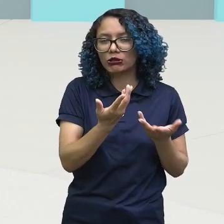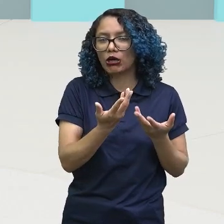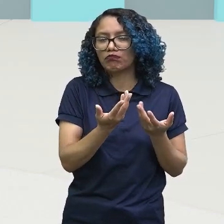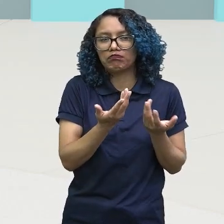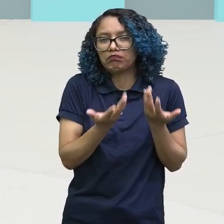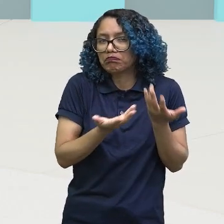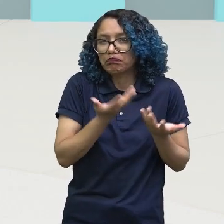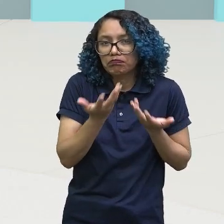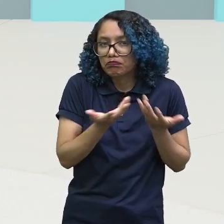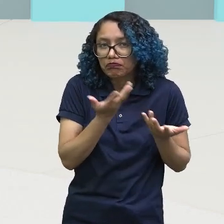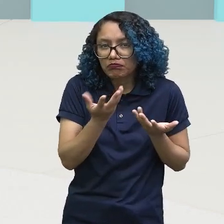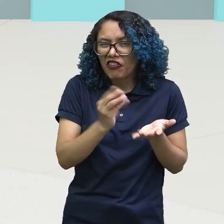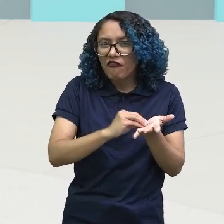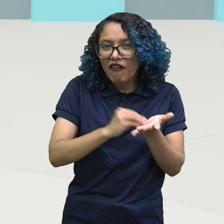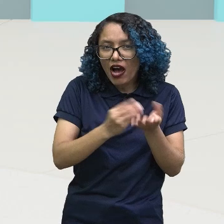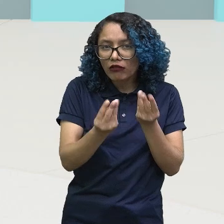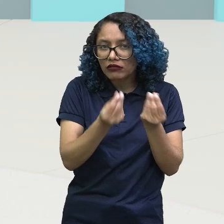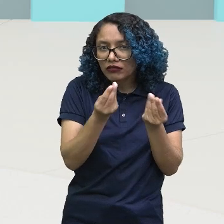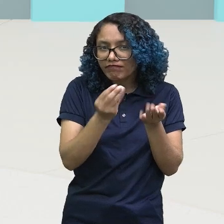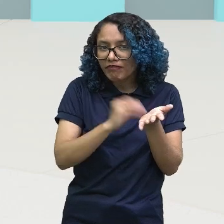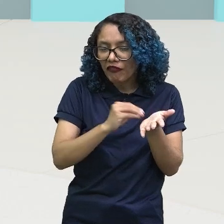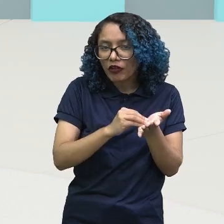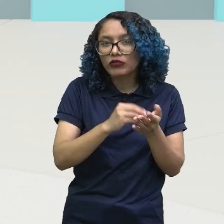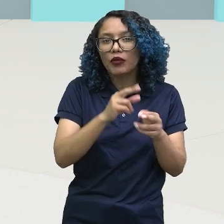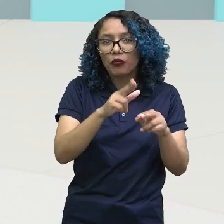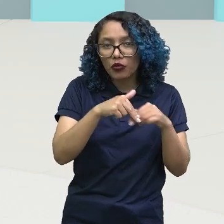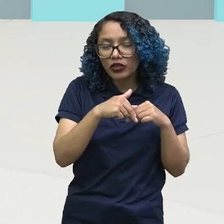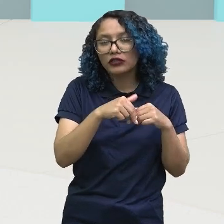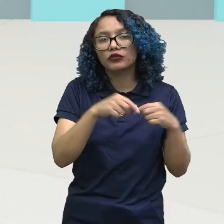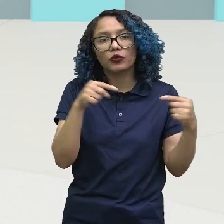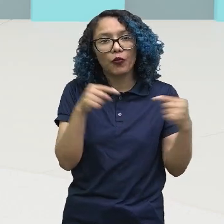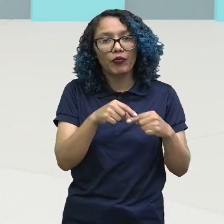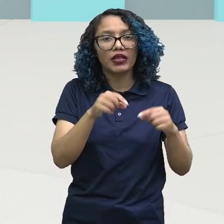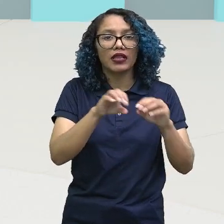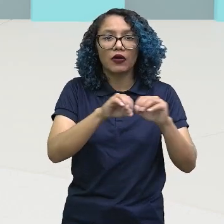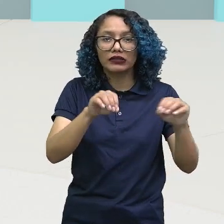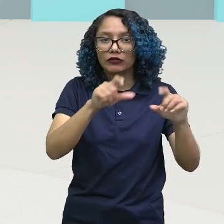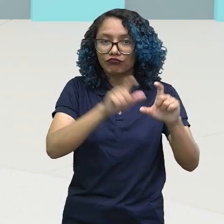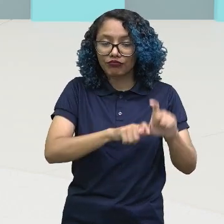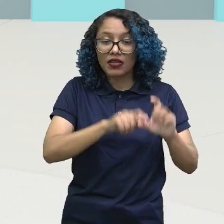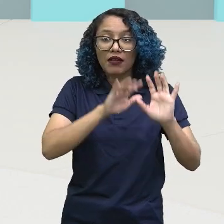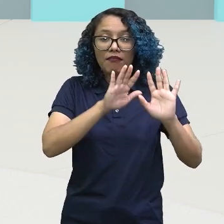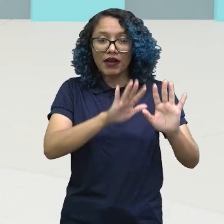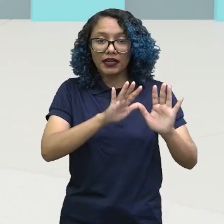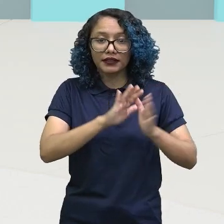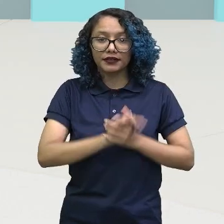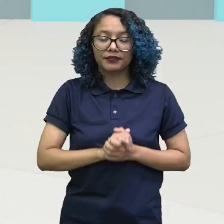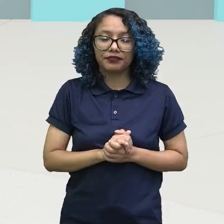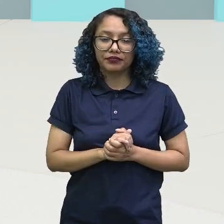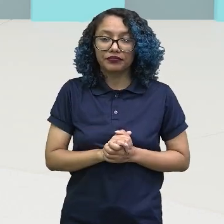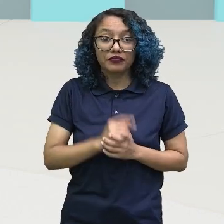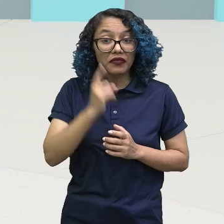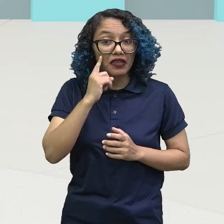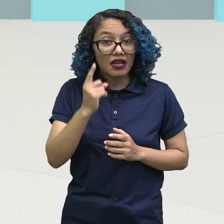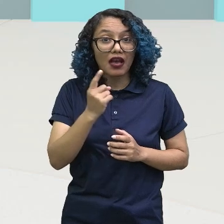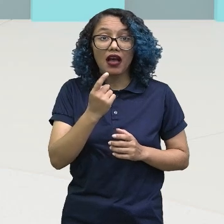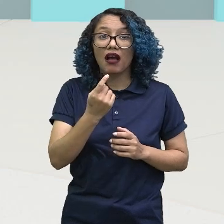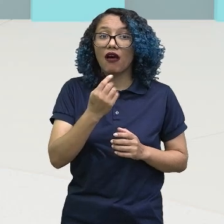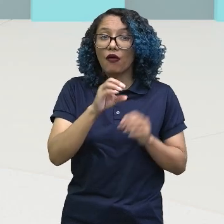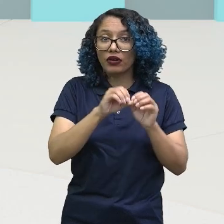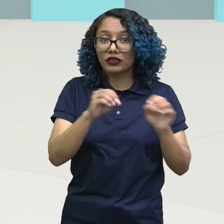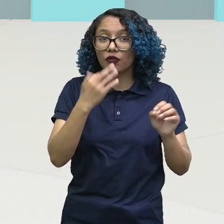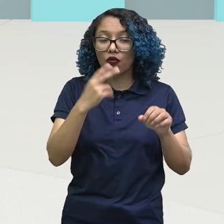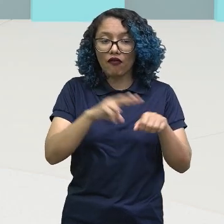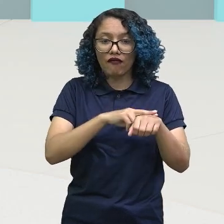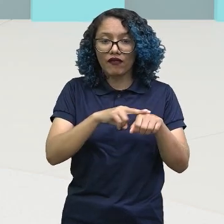não é? Então, ela é uma subordinada porque sozinha não tem sentido. Mas perceba que essa oração está completando o